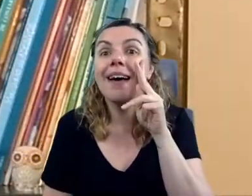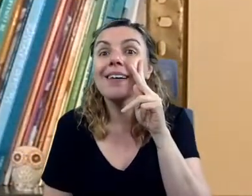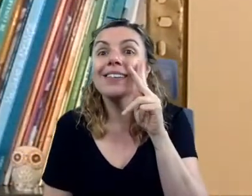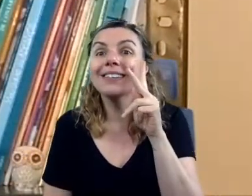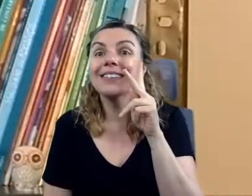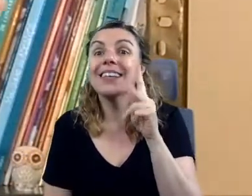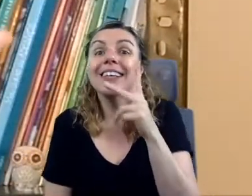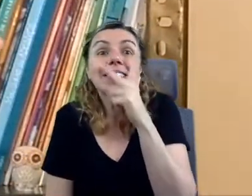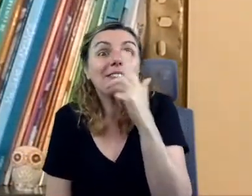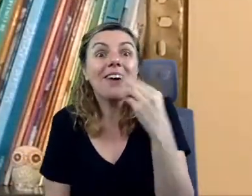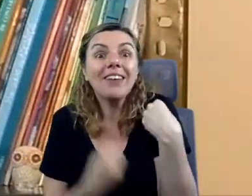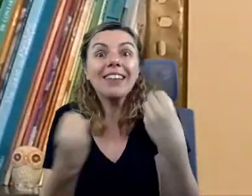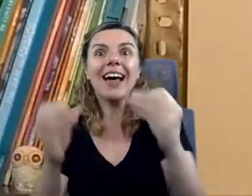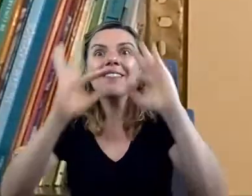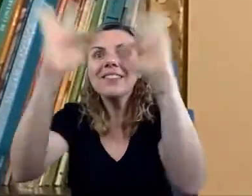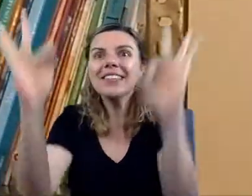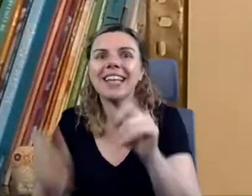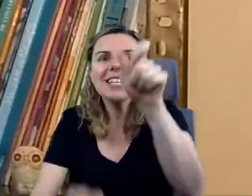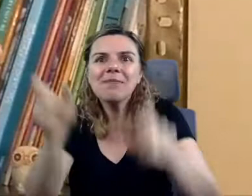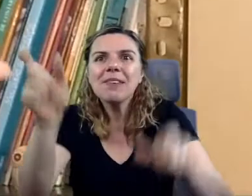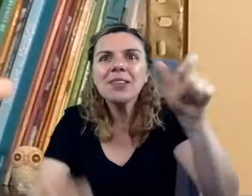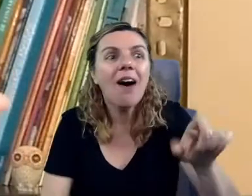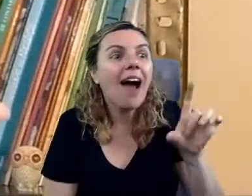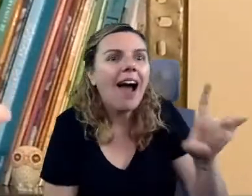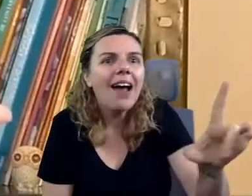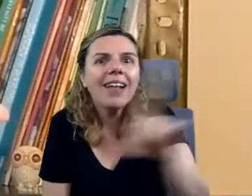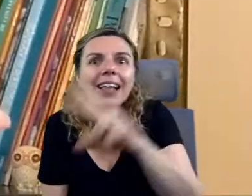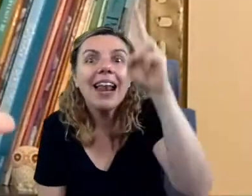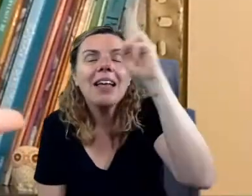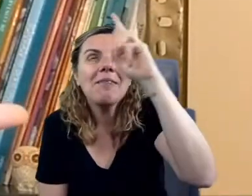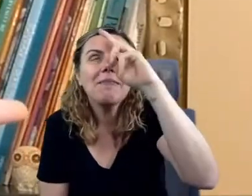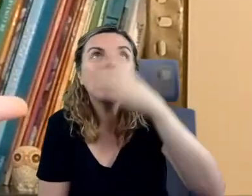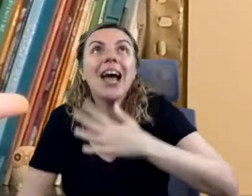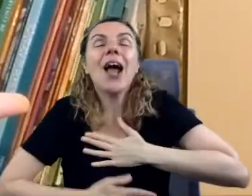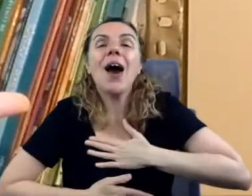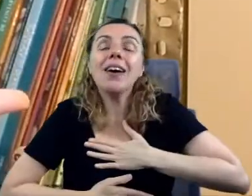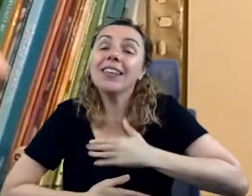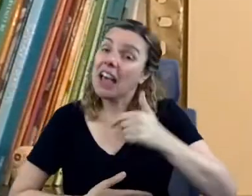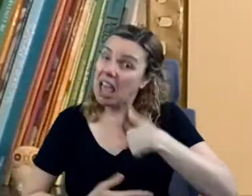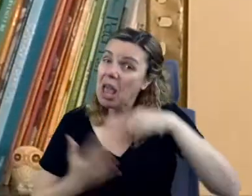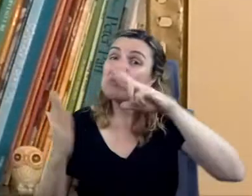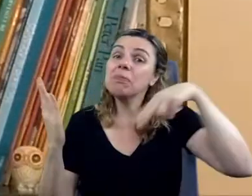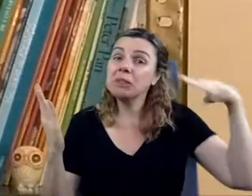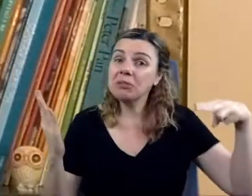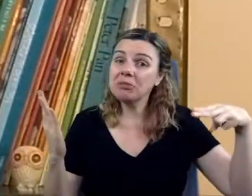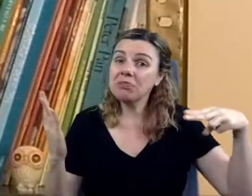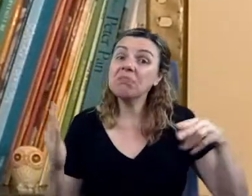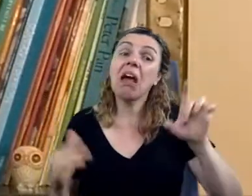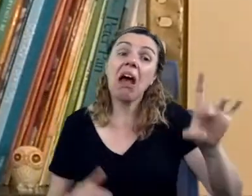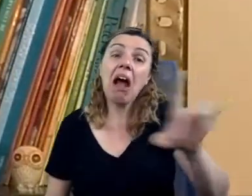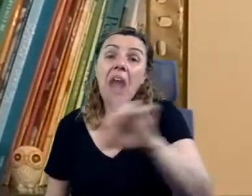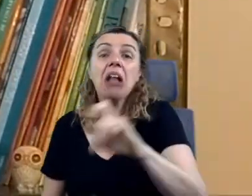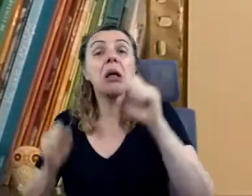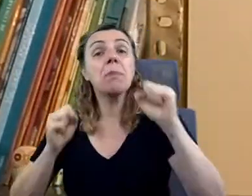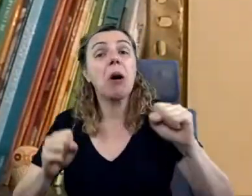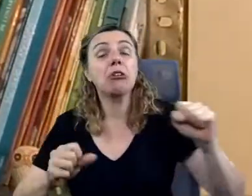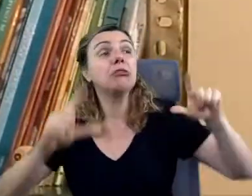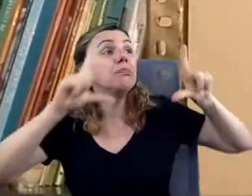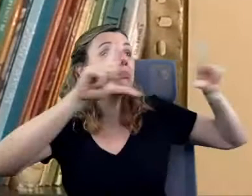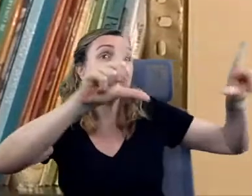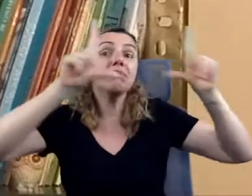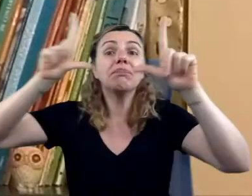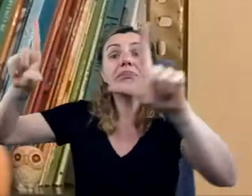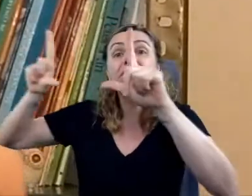de fazer as pessoas felizes do que pintar as suas lembranças mais agradáveis? Assim poderão dependurá-las na